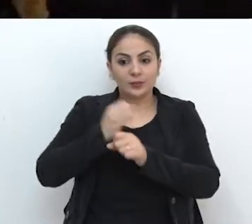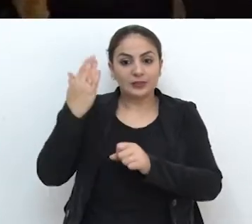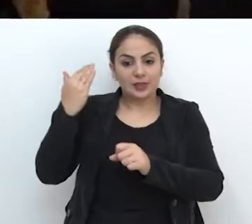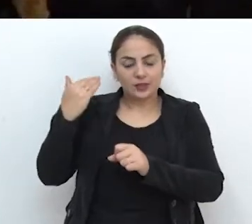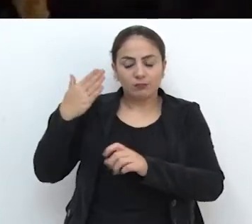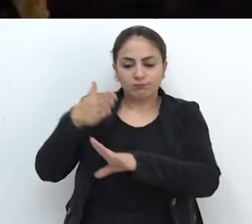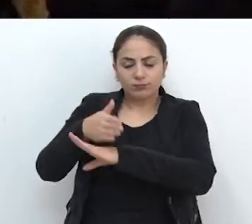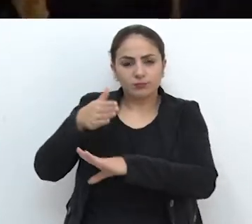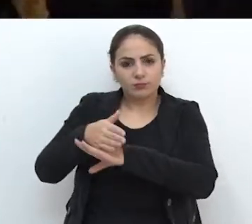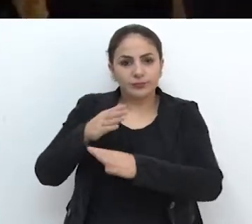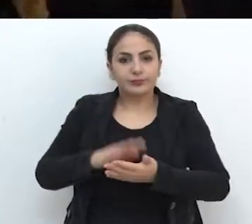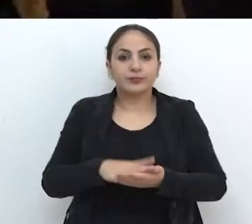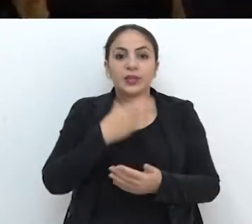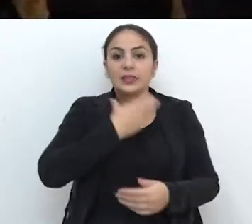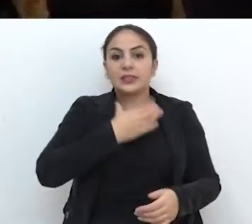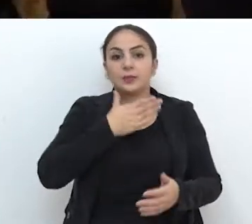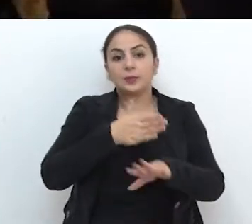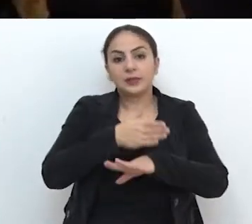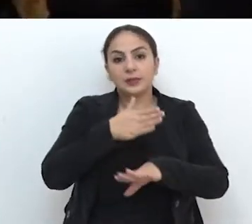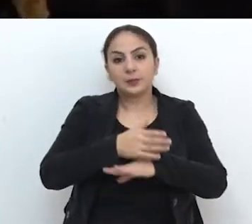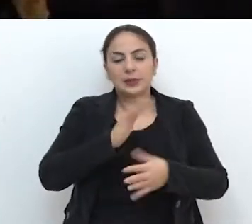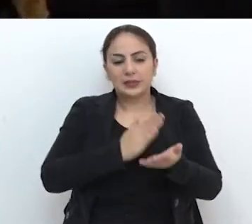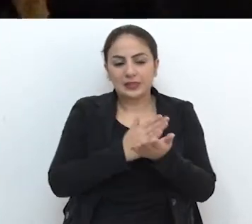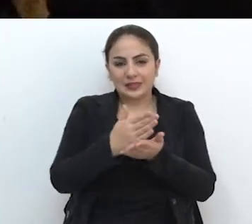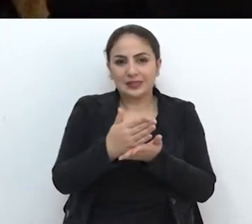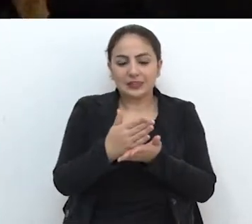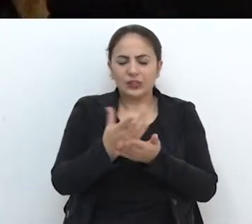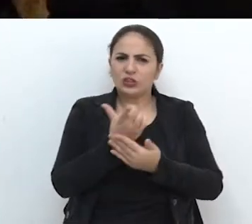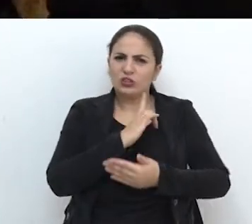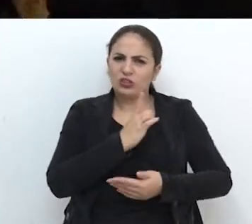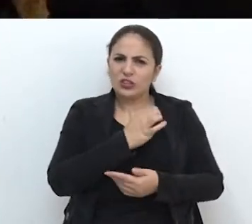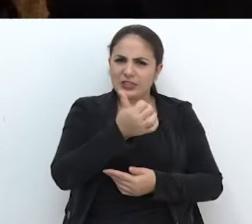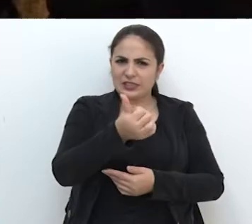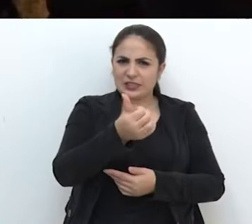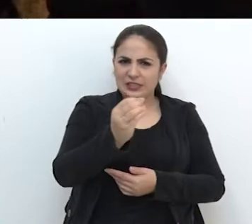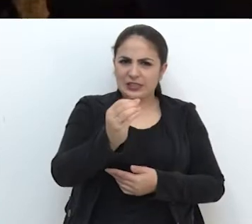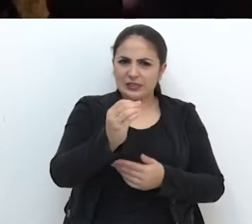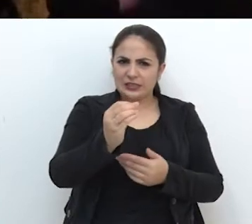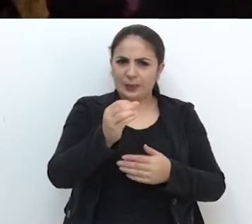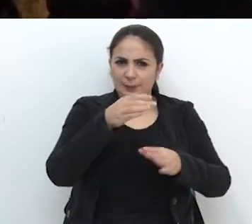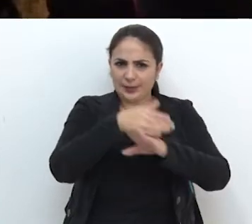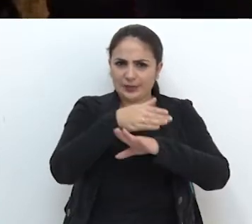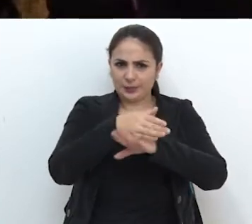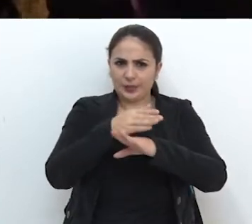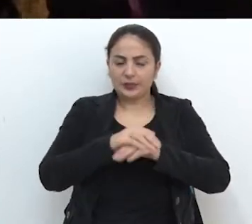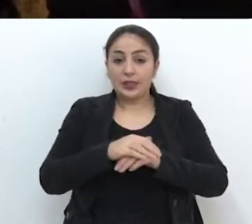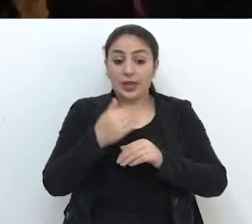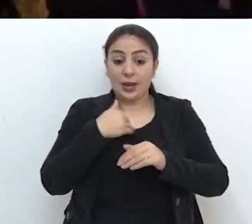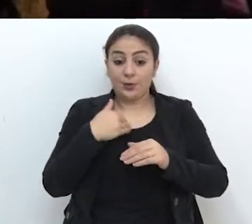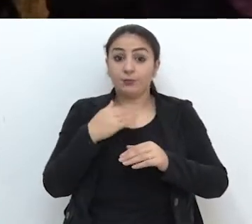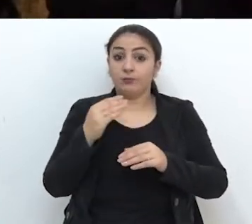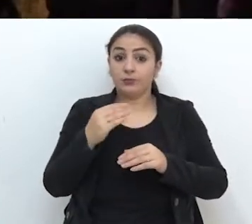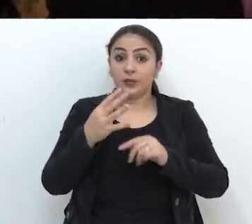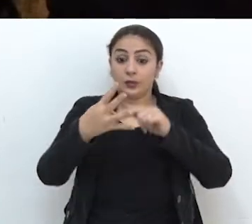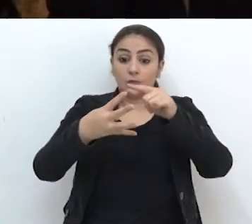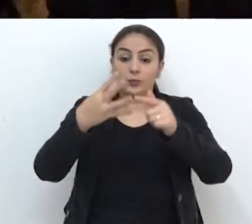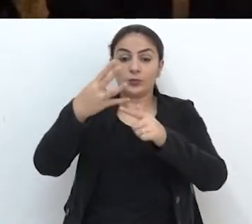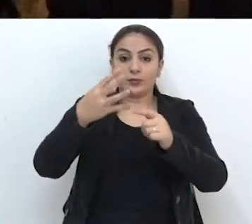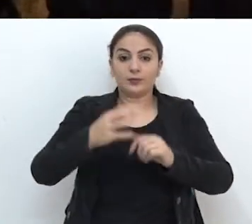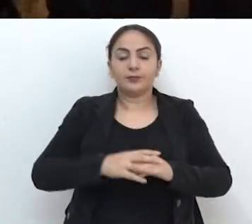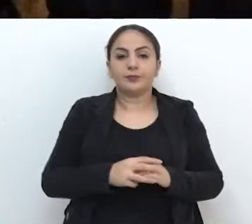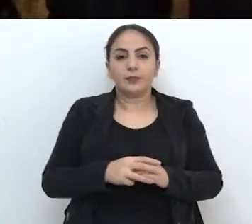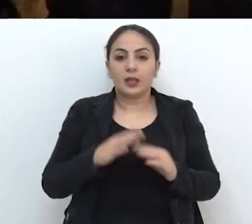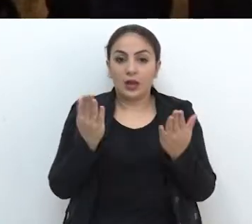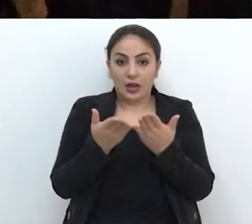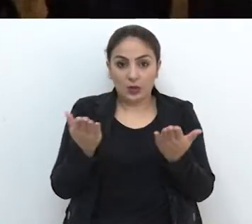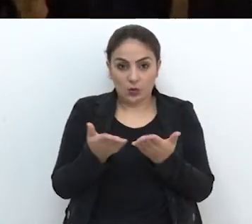Em dezembro eu participei na categoria de início, tinham 60 competidores e eu fiquei na 4ª colocação. E agora